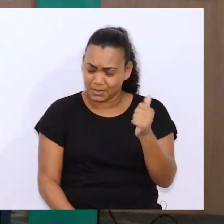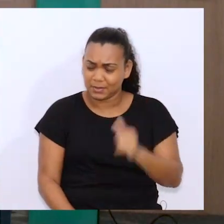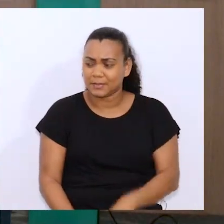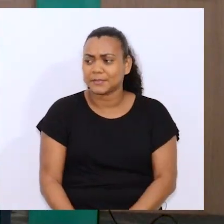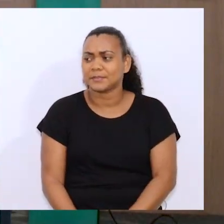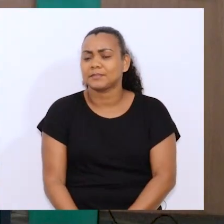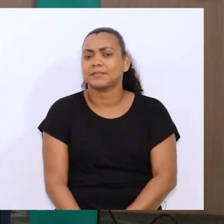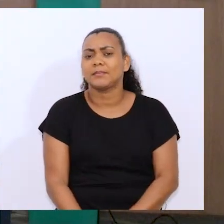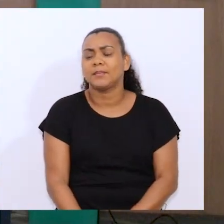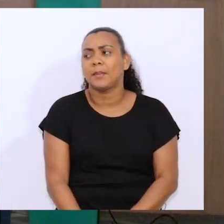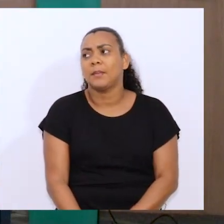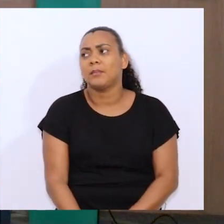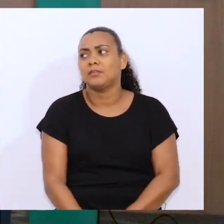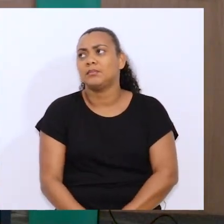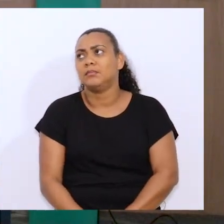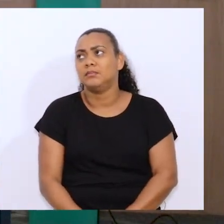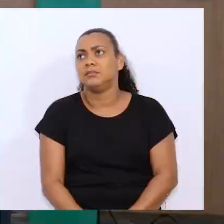sabia?